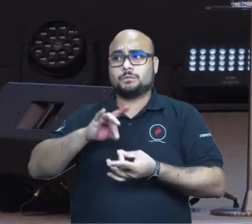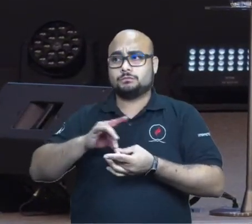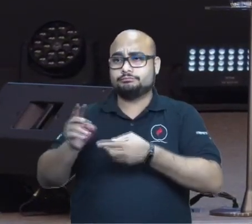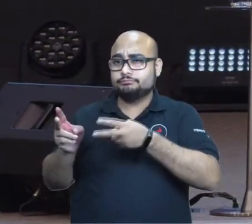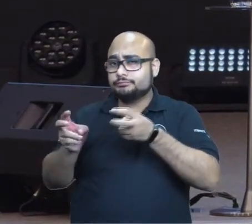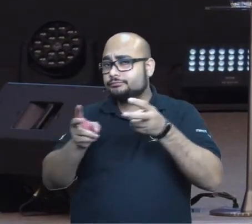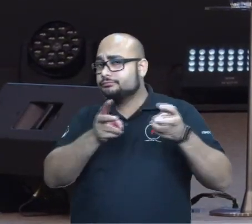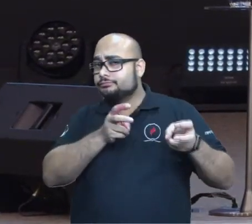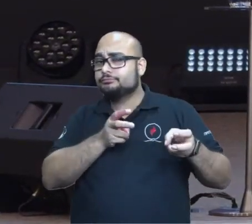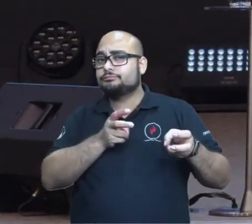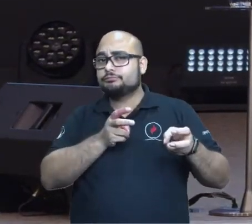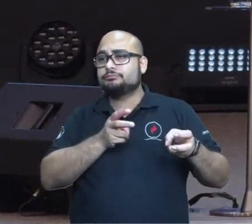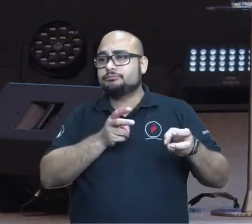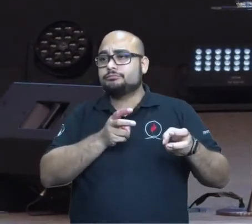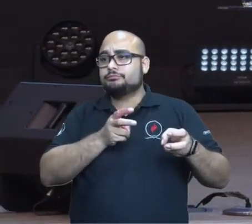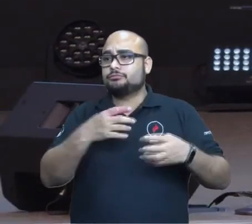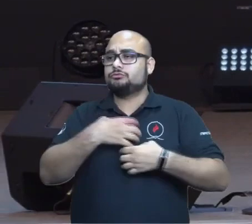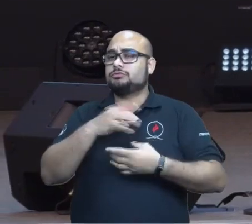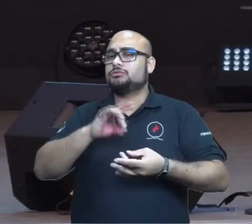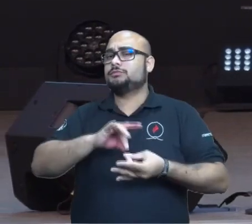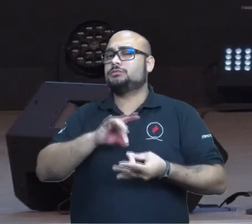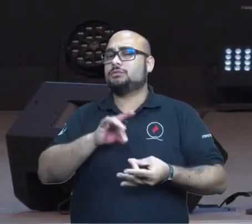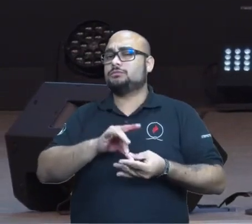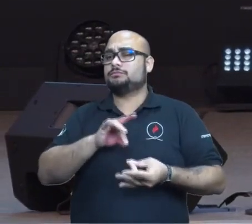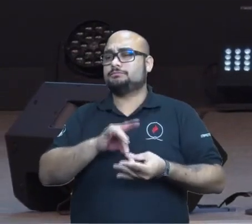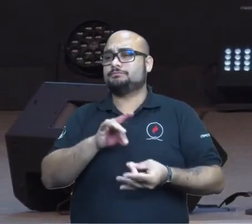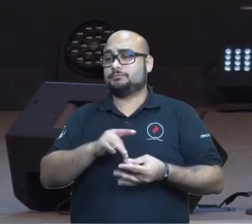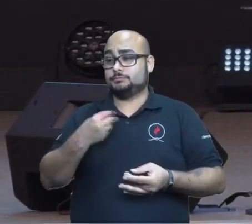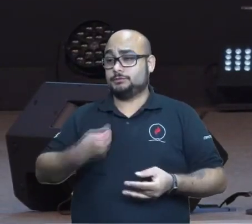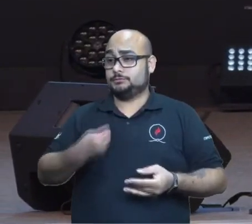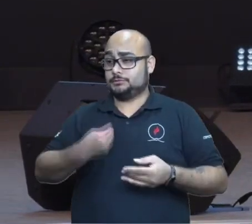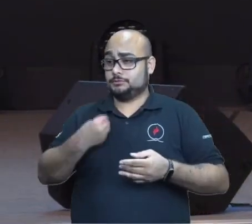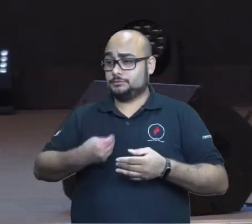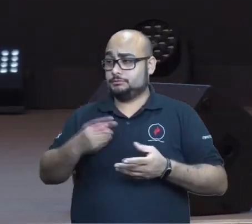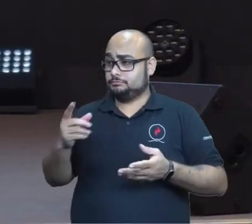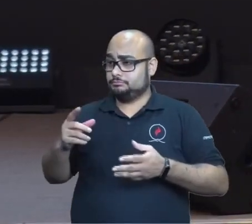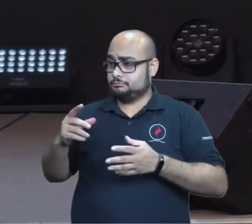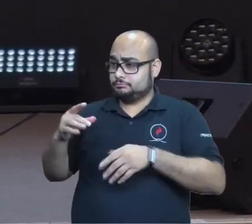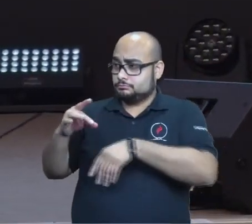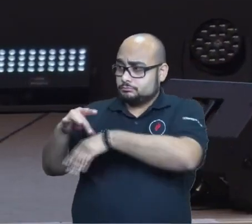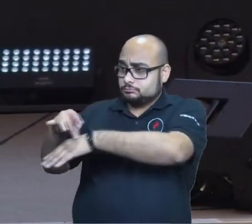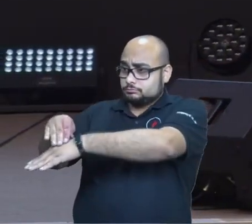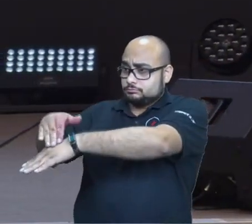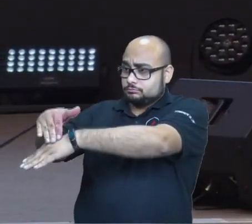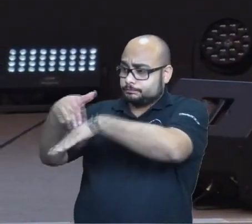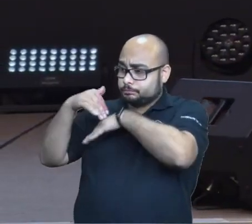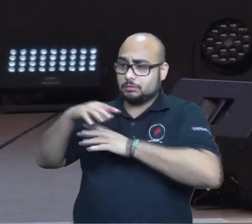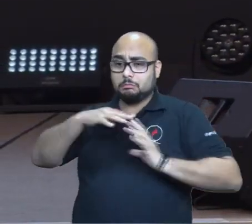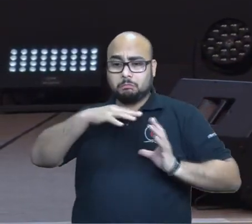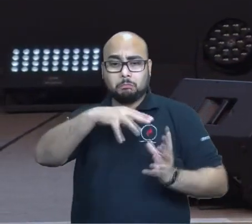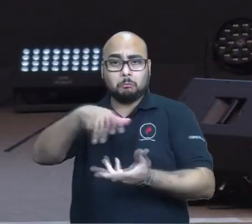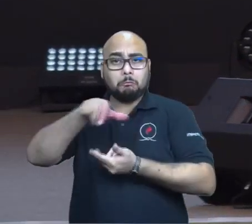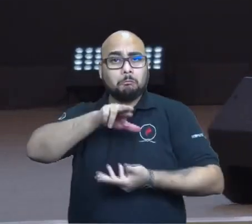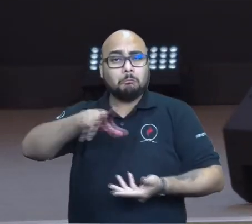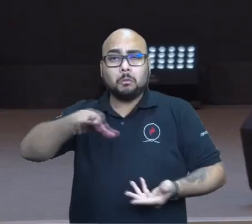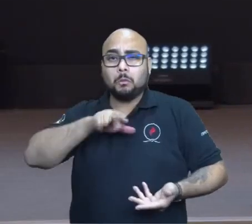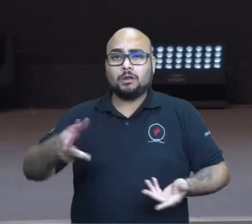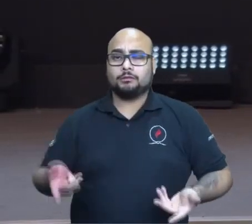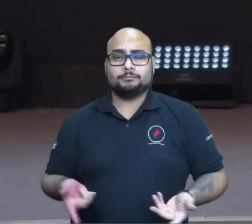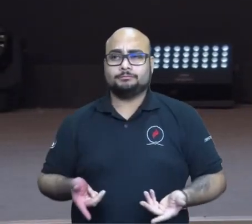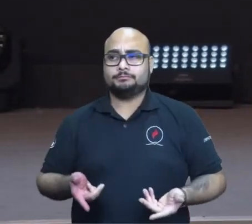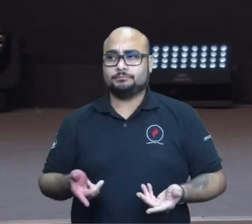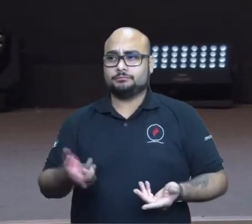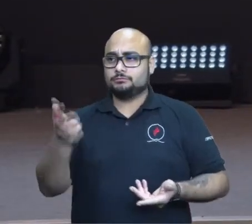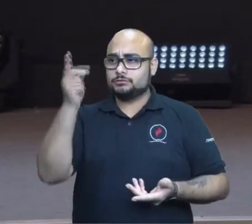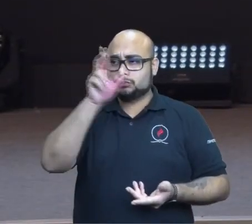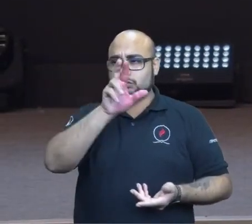de maneira espiritual que não anda na carne que não é puramente racional e nem matemática a Vida desta